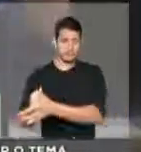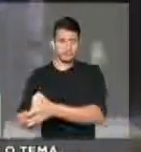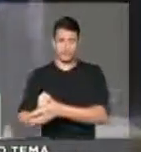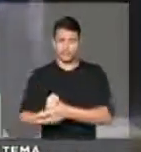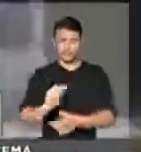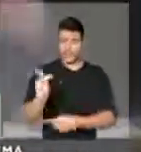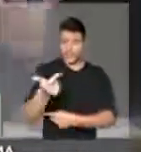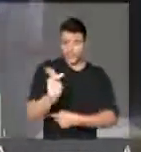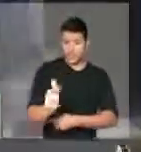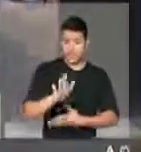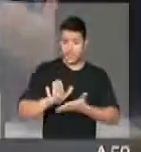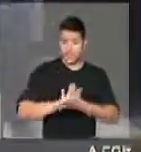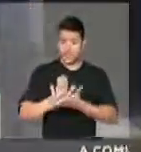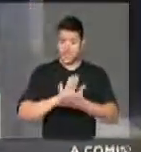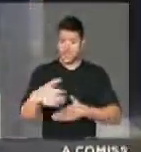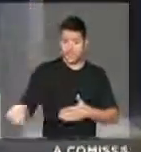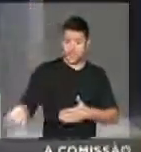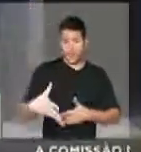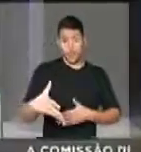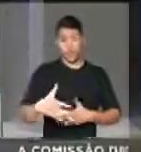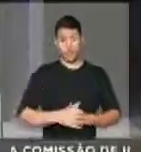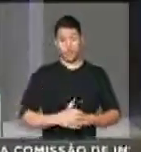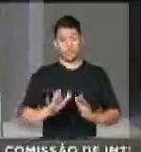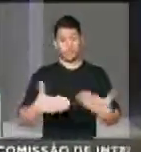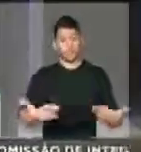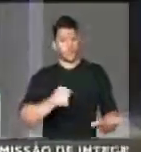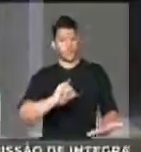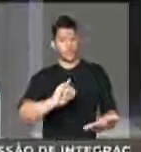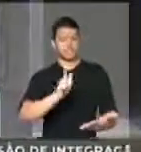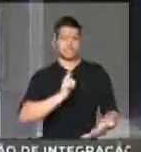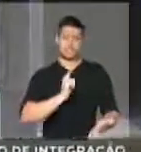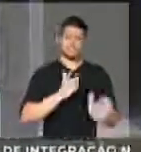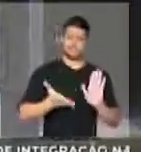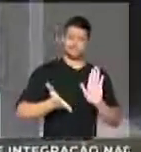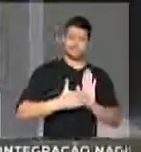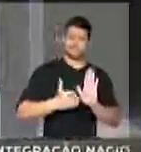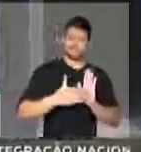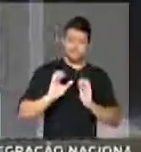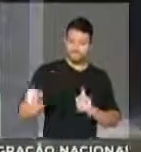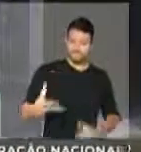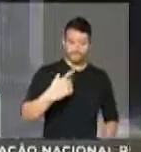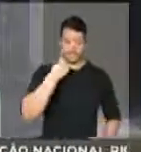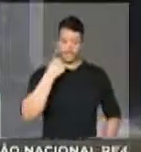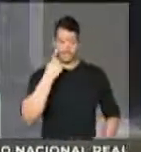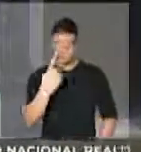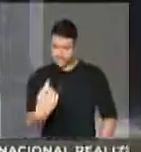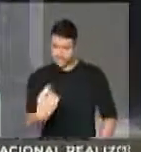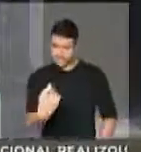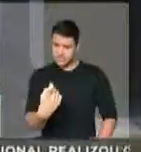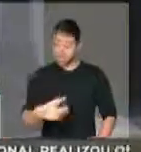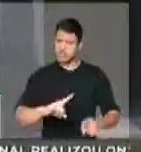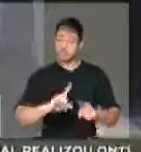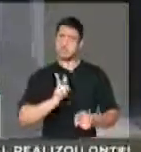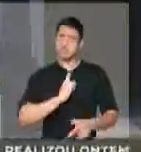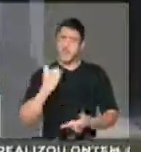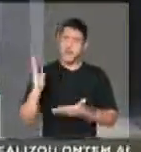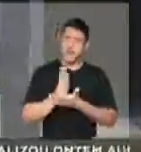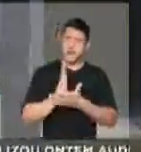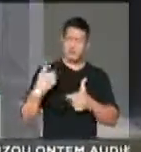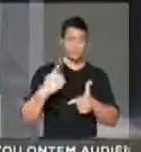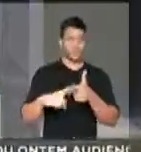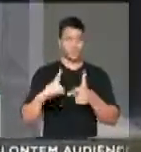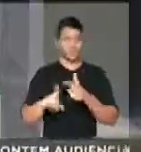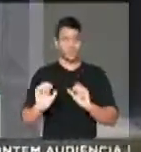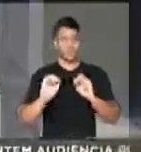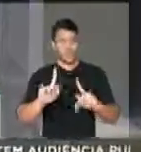vem uma proposta que, volto a dizer, é uma proposta interessante, com muitos problemas, mas uma proposta